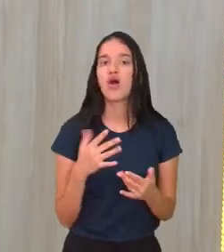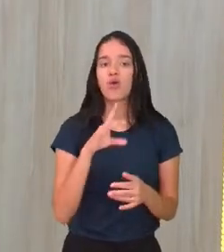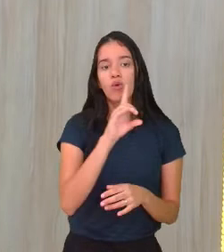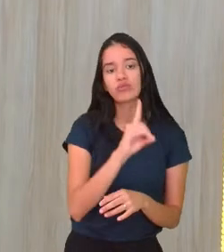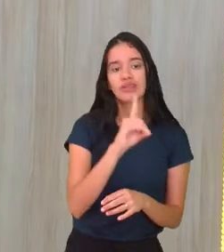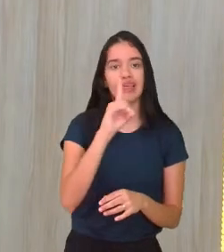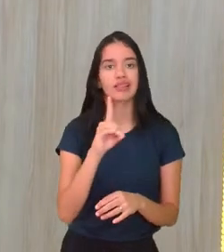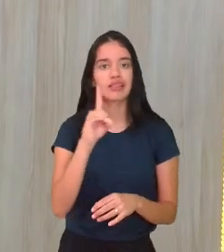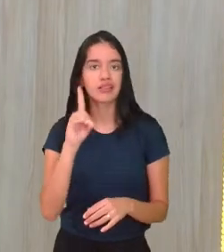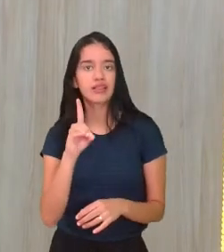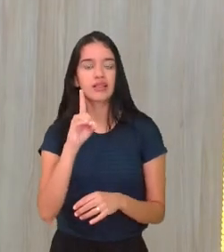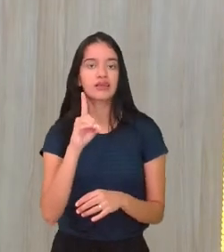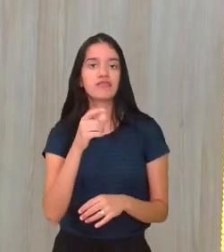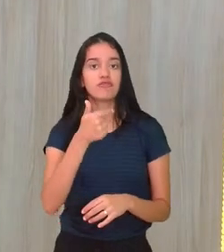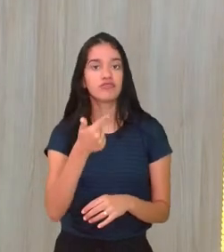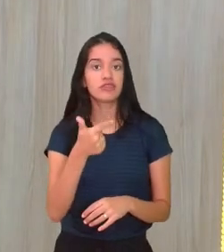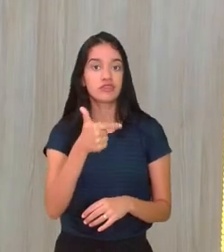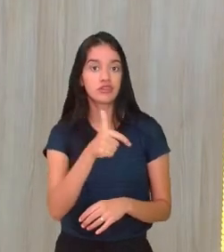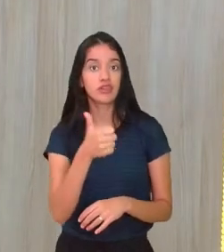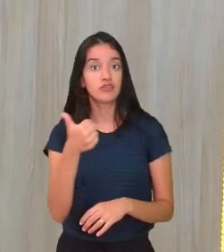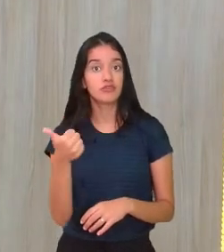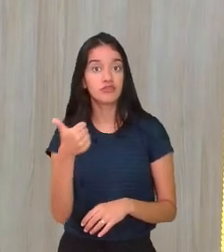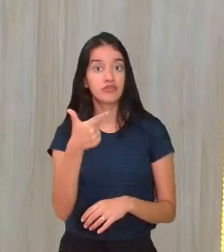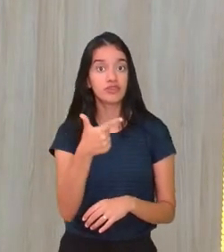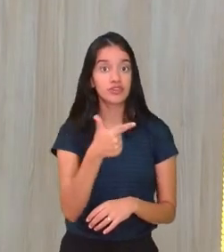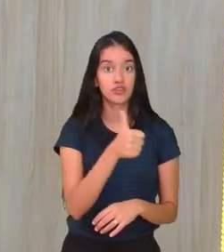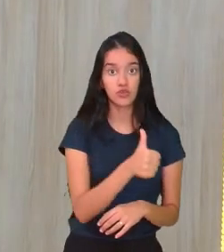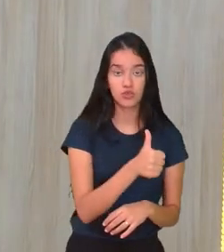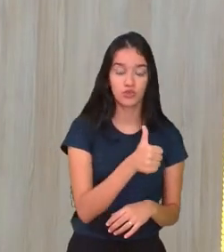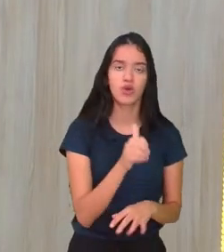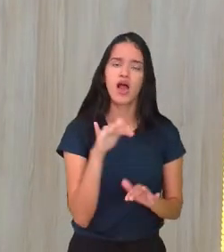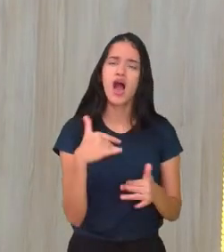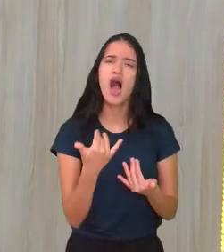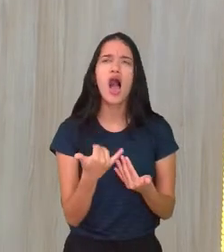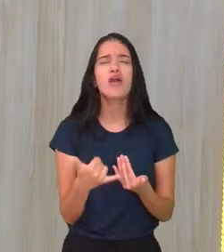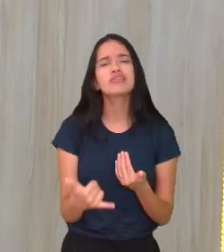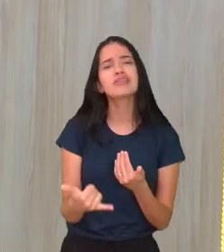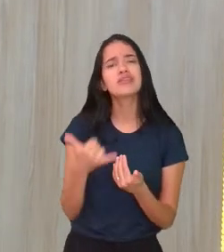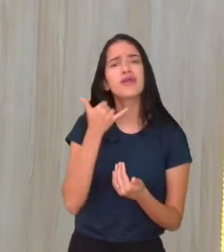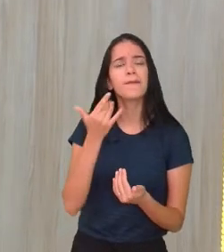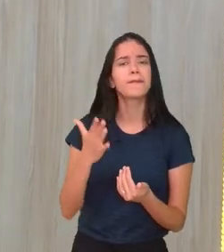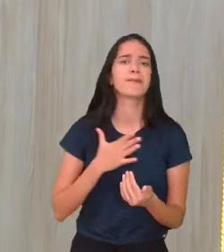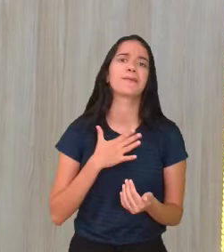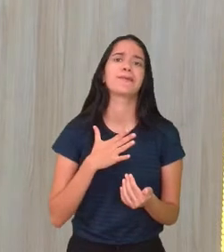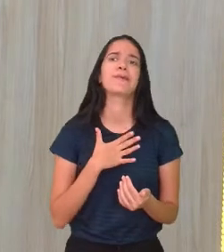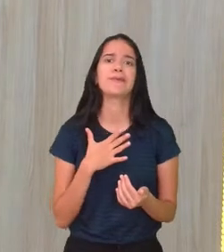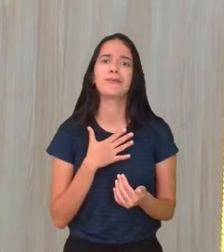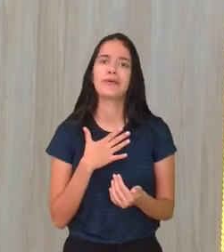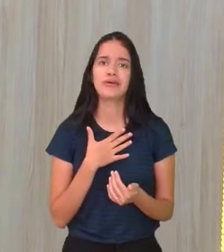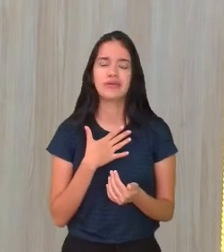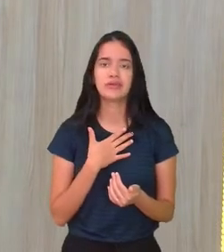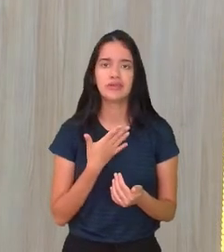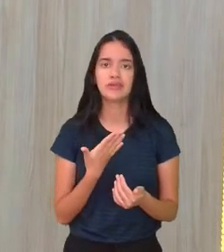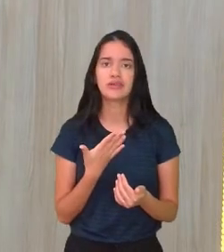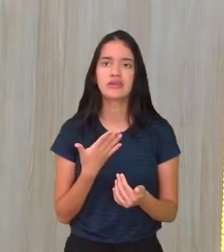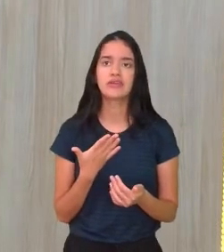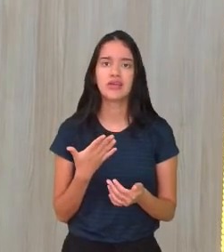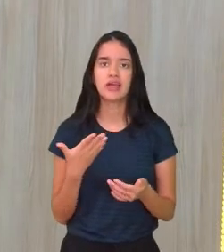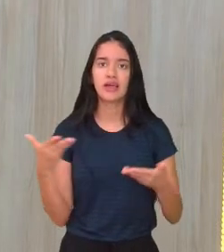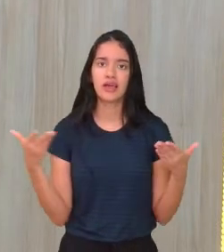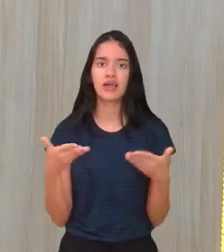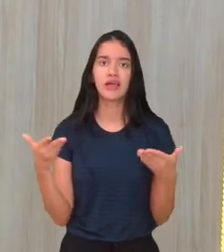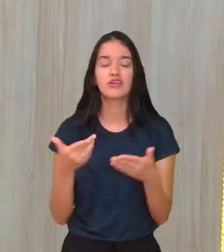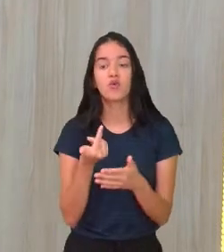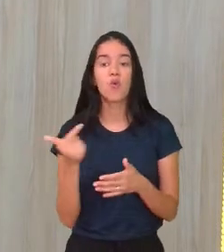professora? DDD 21, aí você liga para o meu número, que é DDD 81, já cai